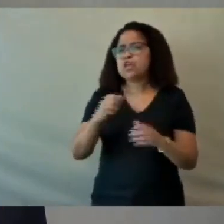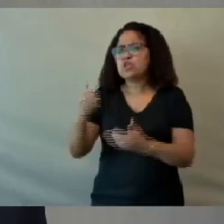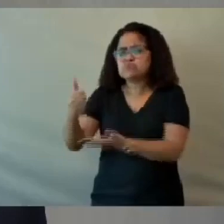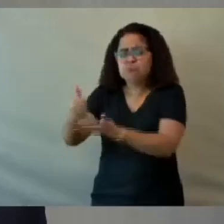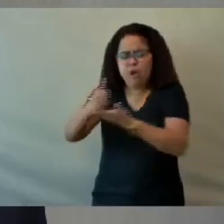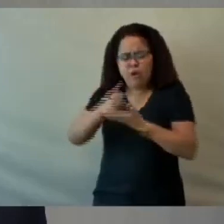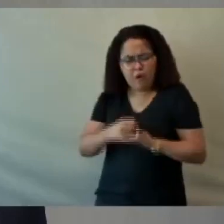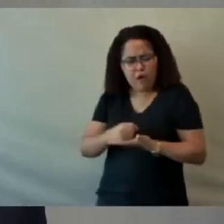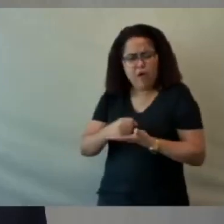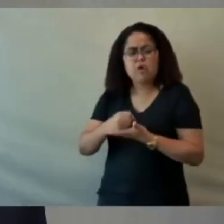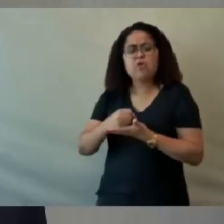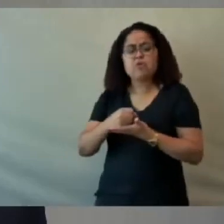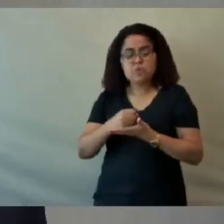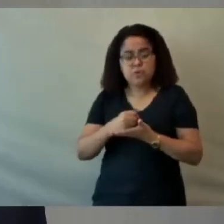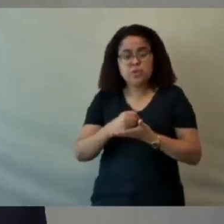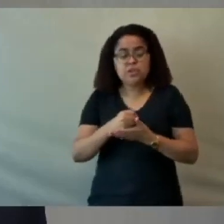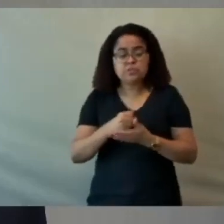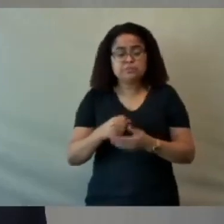a